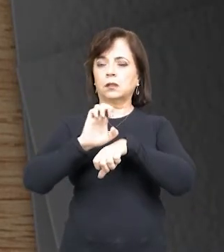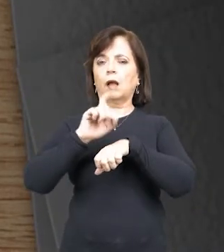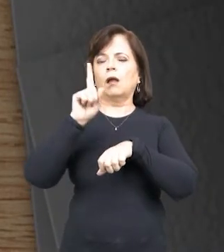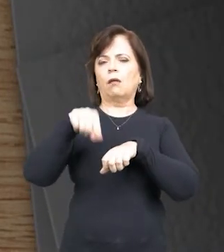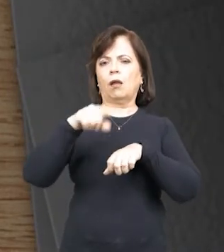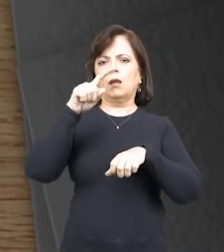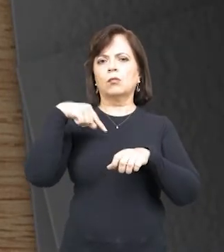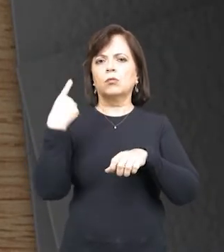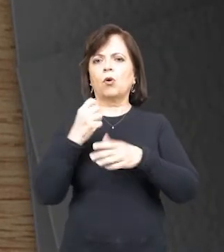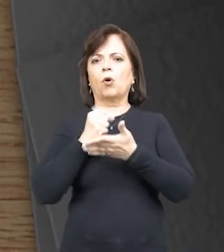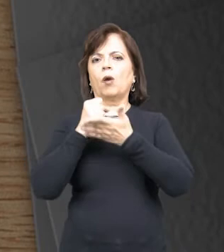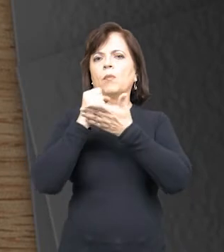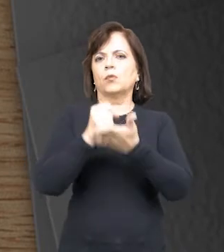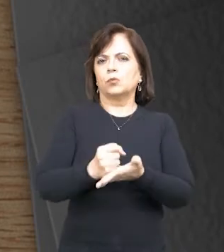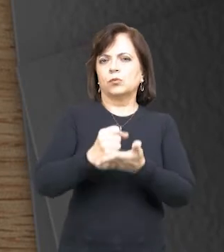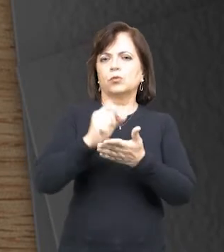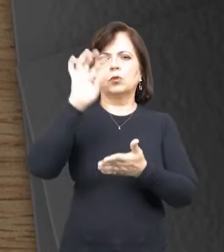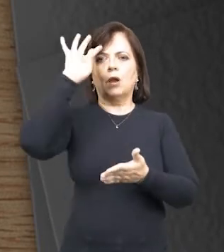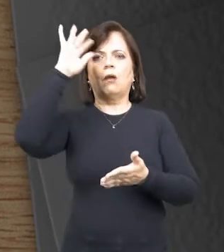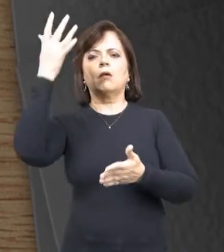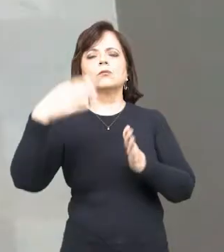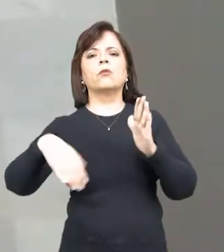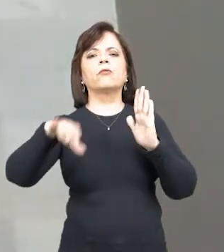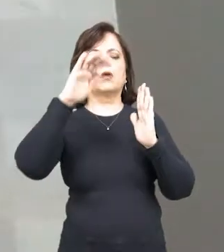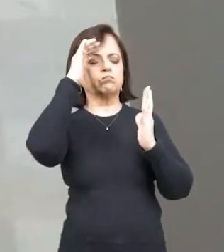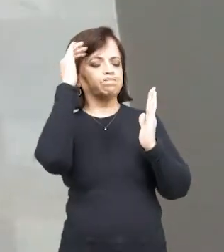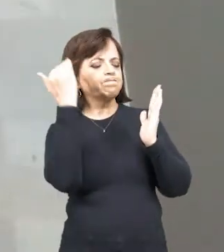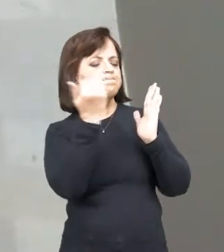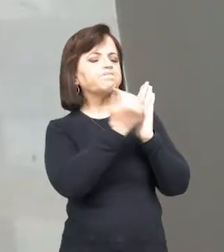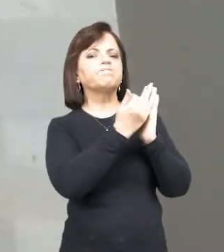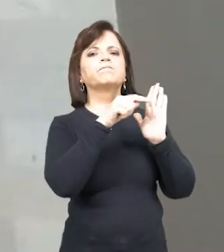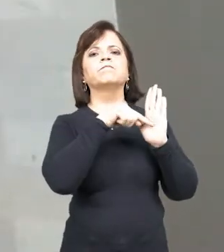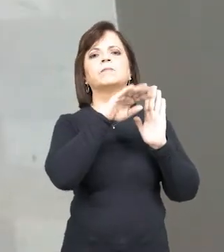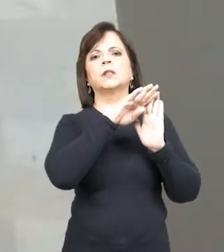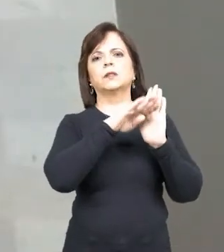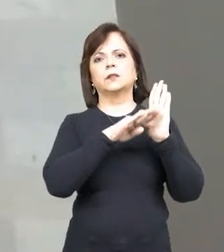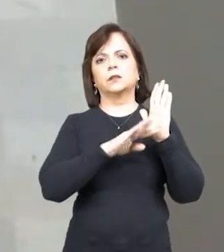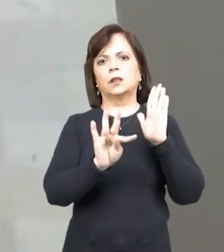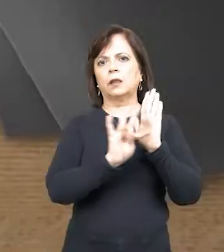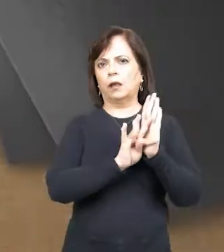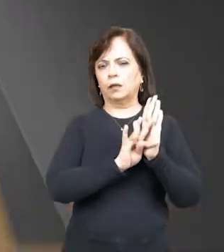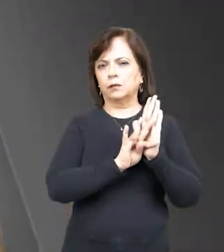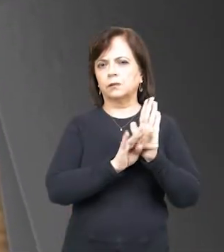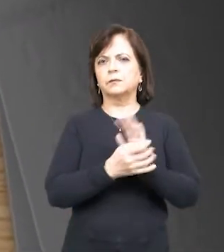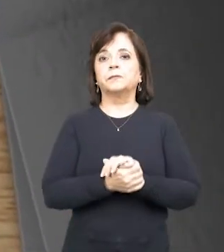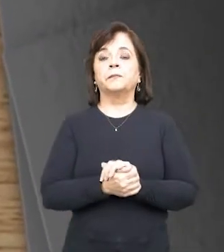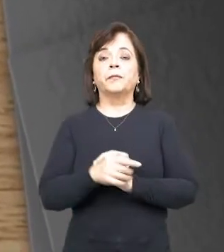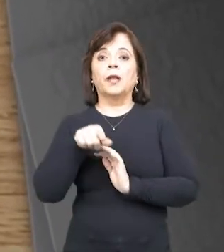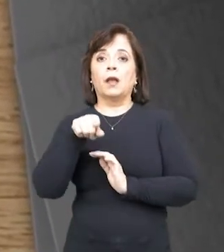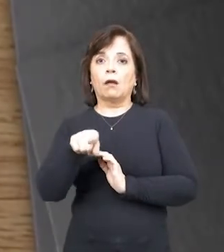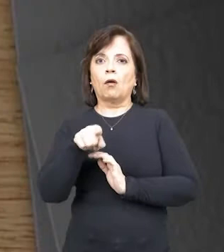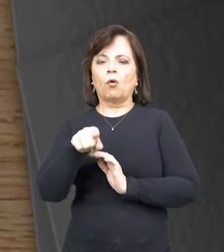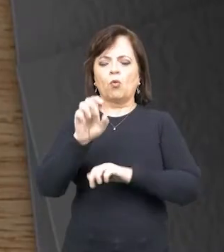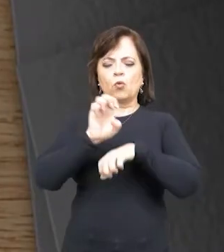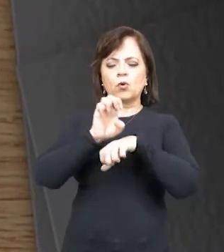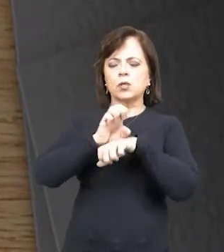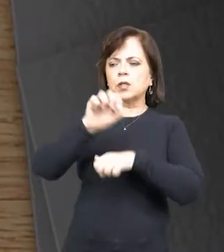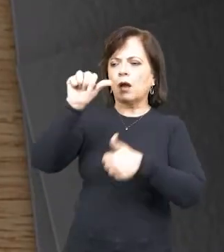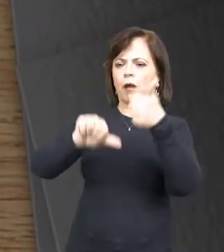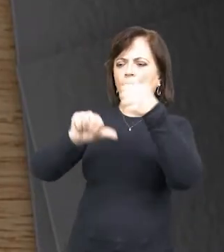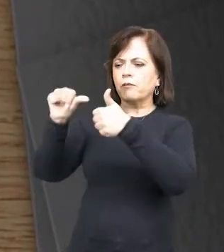um instrumento de apoio à tomada de decisão. Então, a partir dessa nota técnica, o Estado começou a